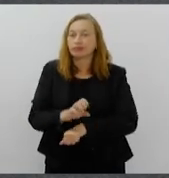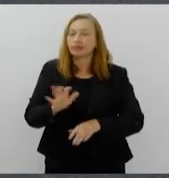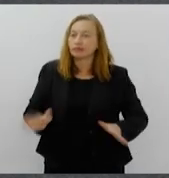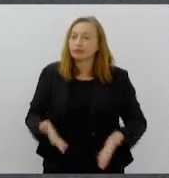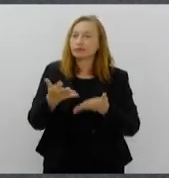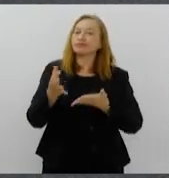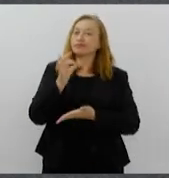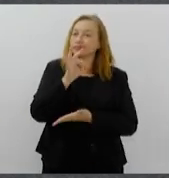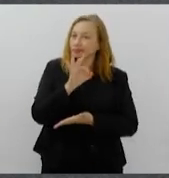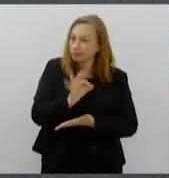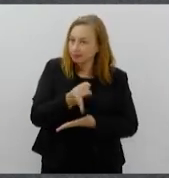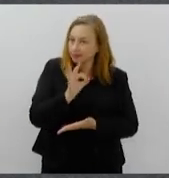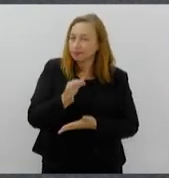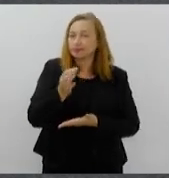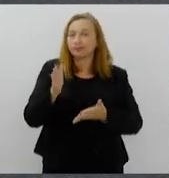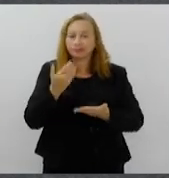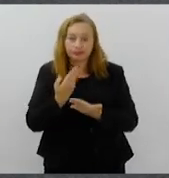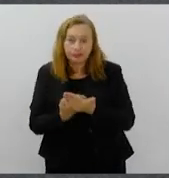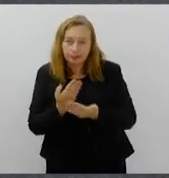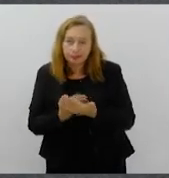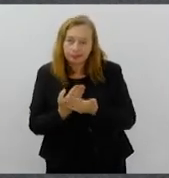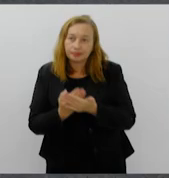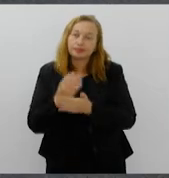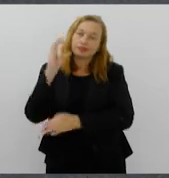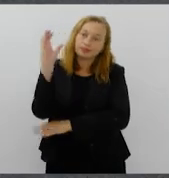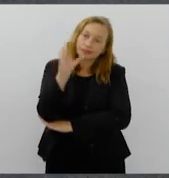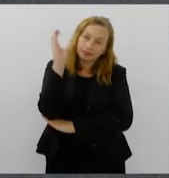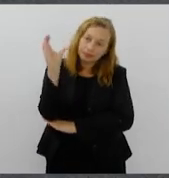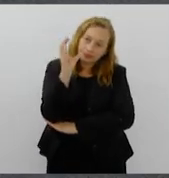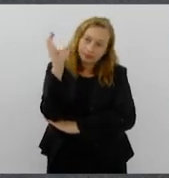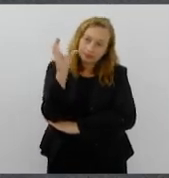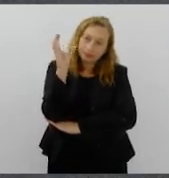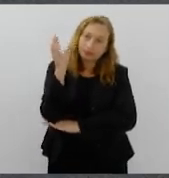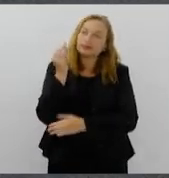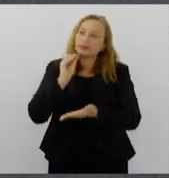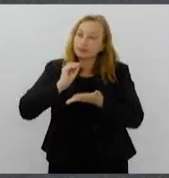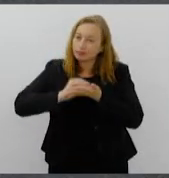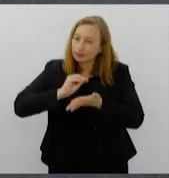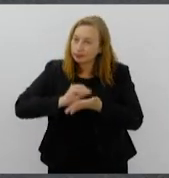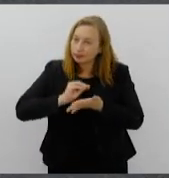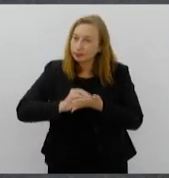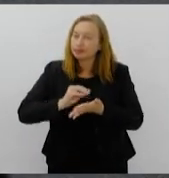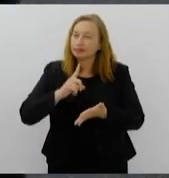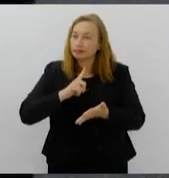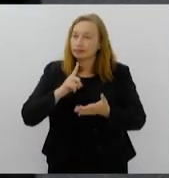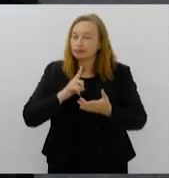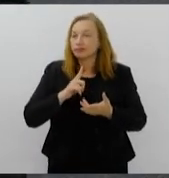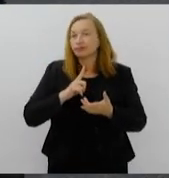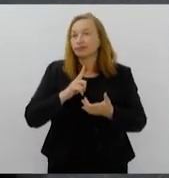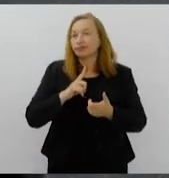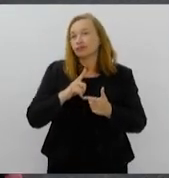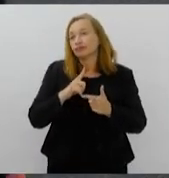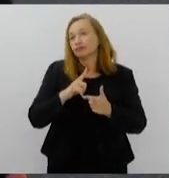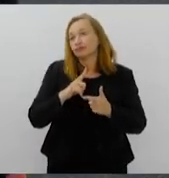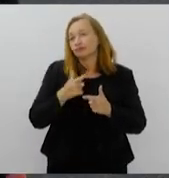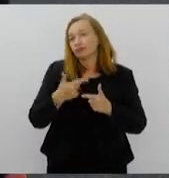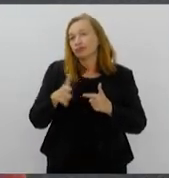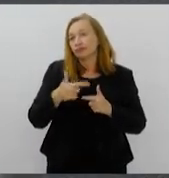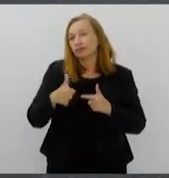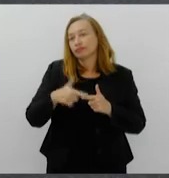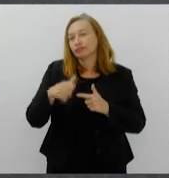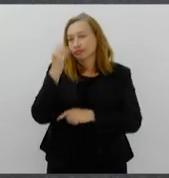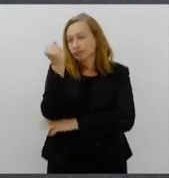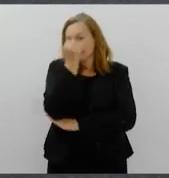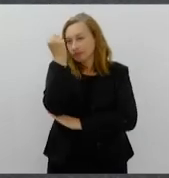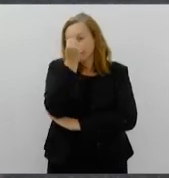incentiva exatamente o estudo via ciência, né, que está faltando, que a gente teve um ataque, vale dizer, um ataque muito sério